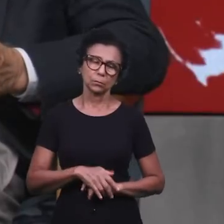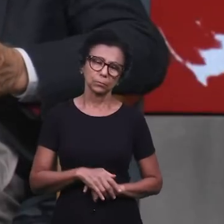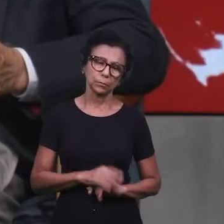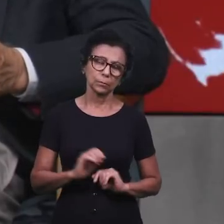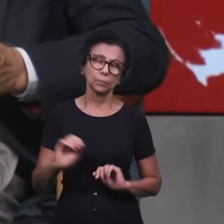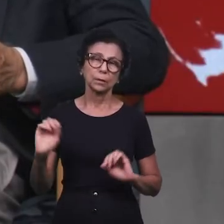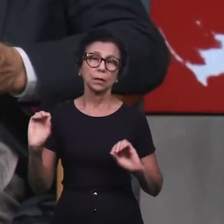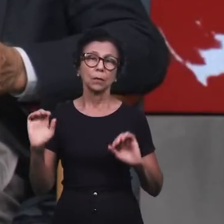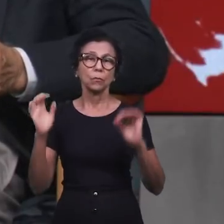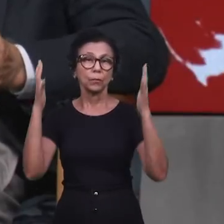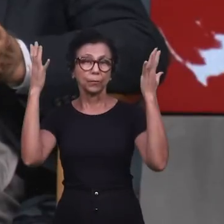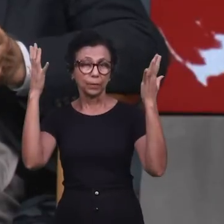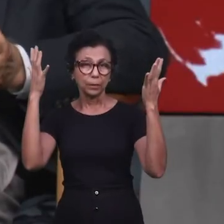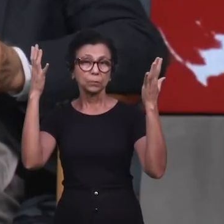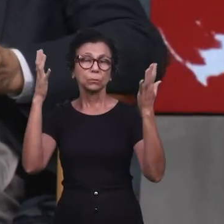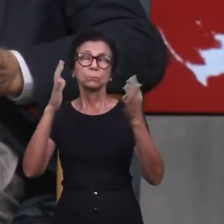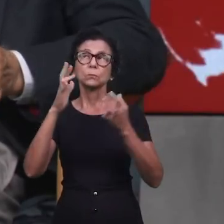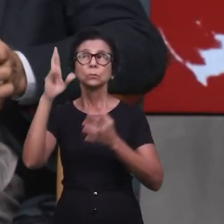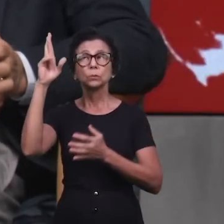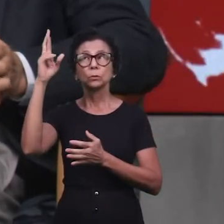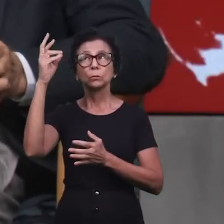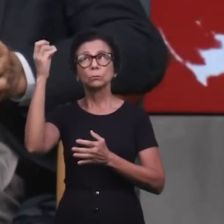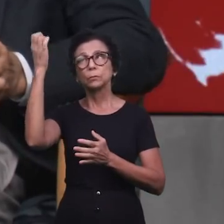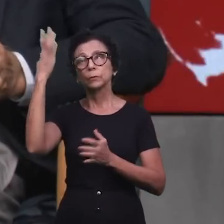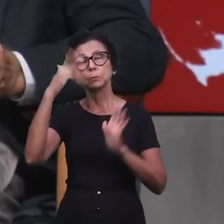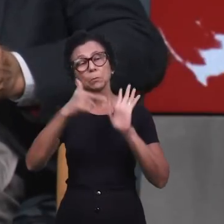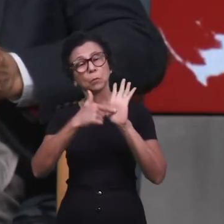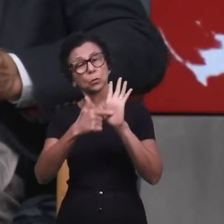Senhor, mas o evento